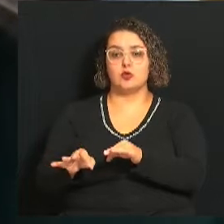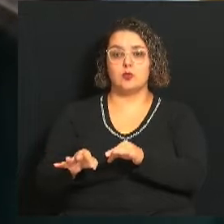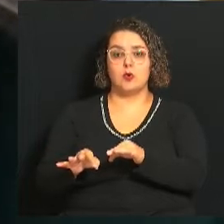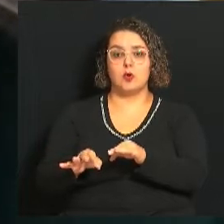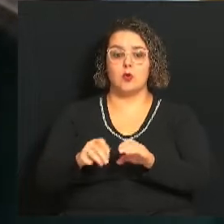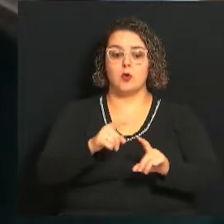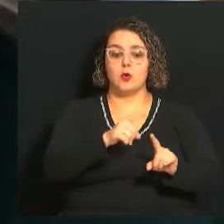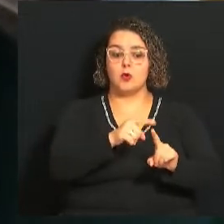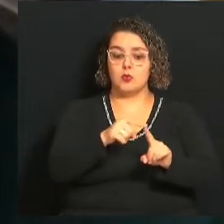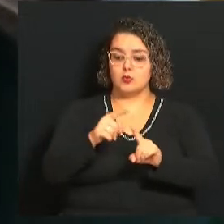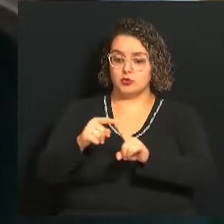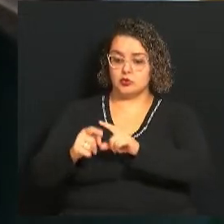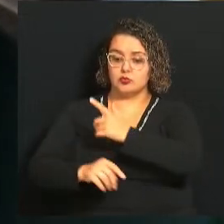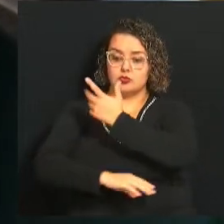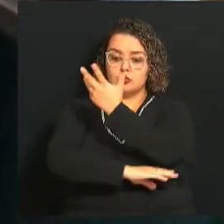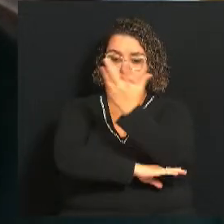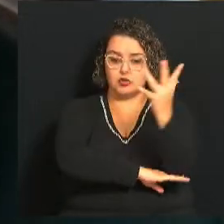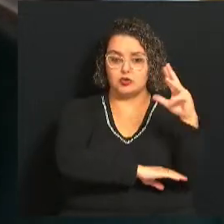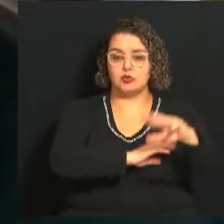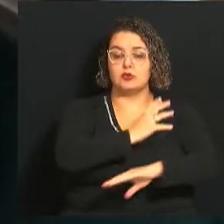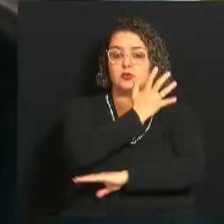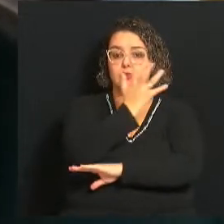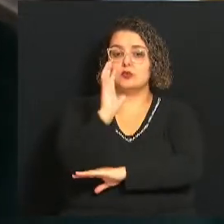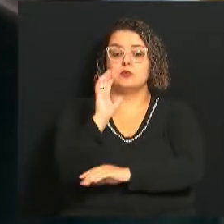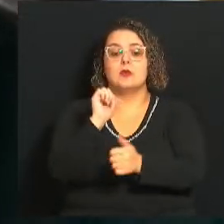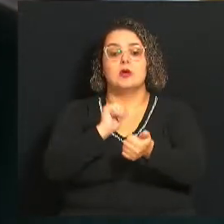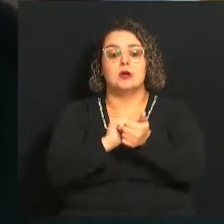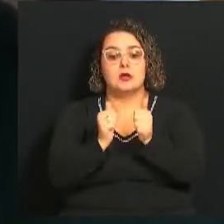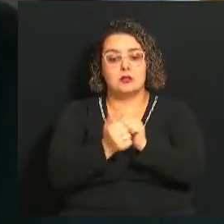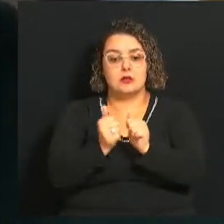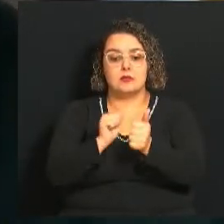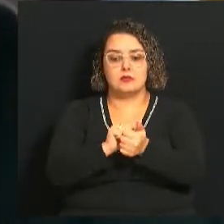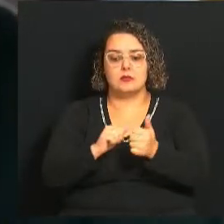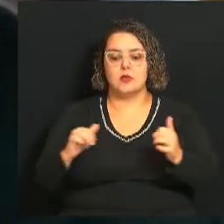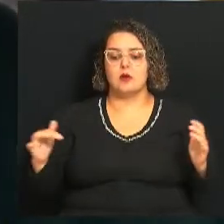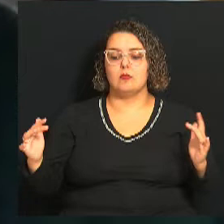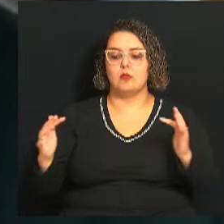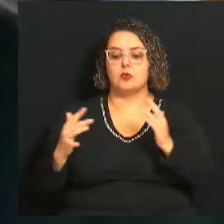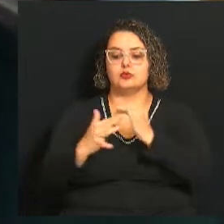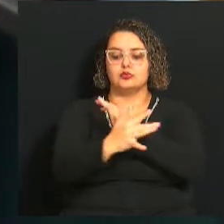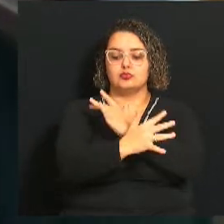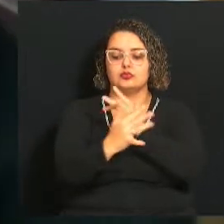mais adequadas à arborização urbana. Entretanto,